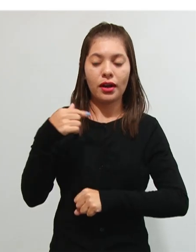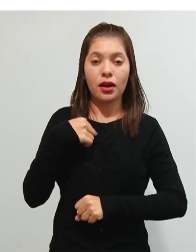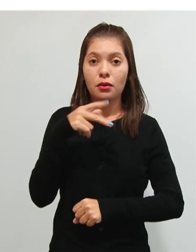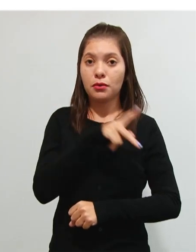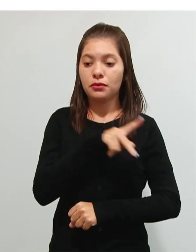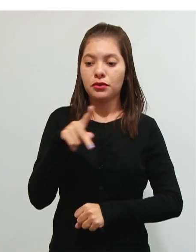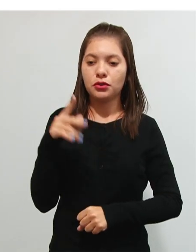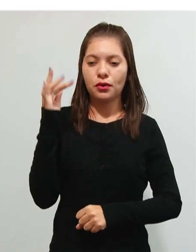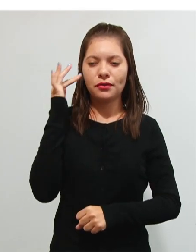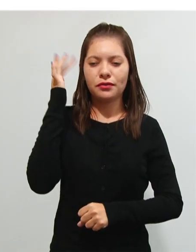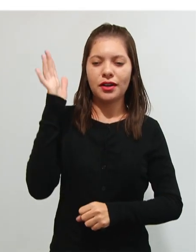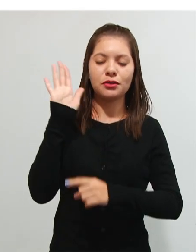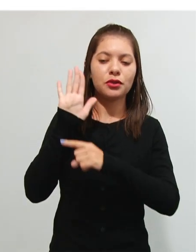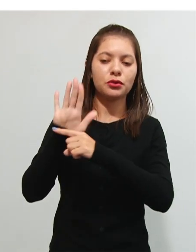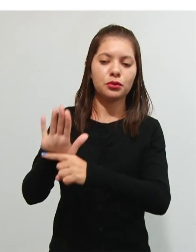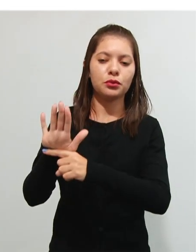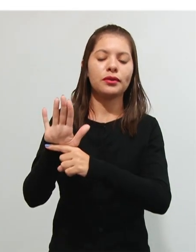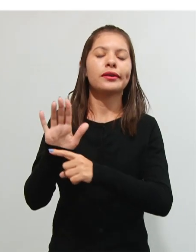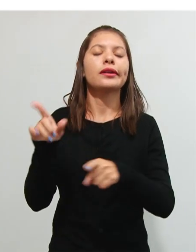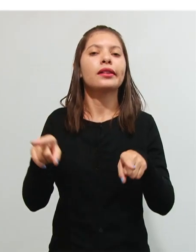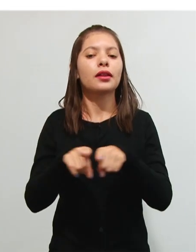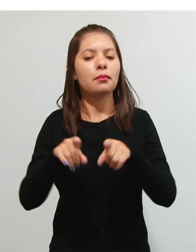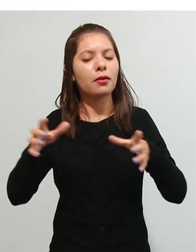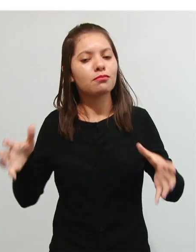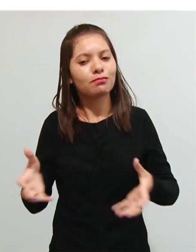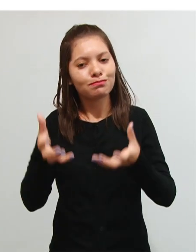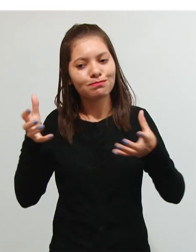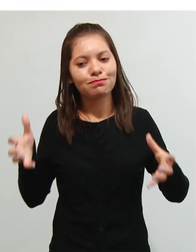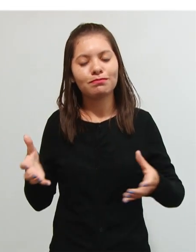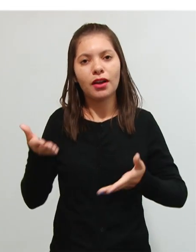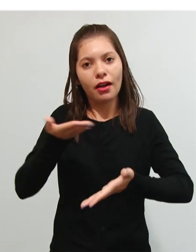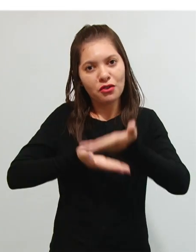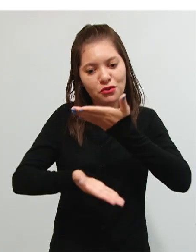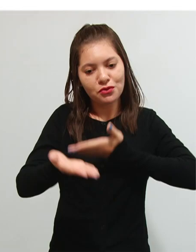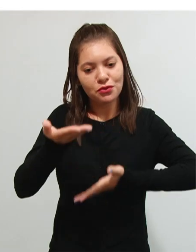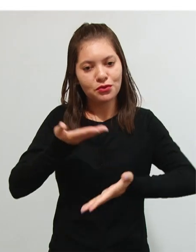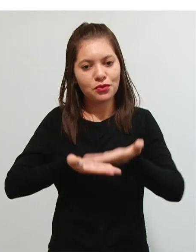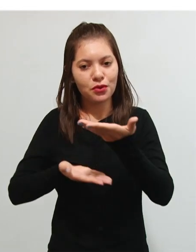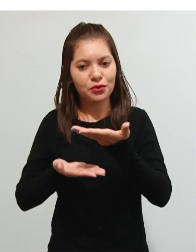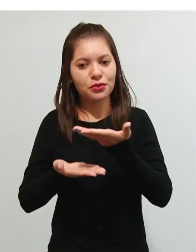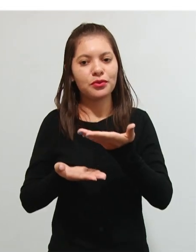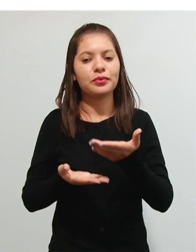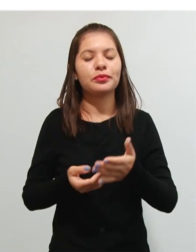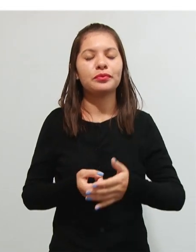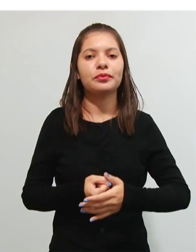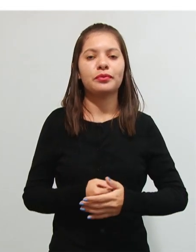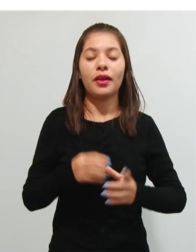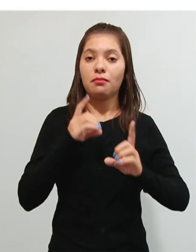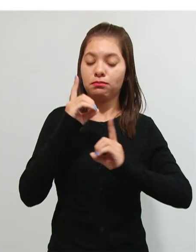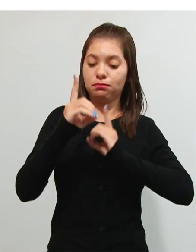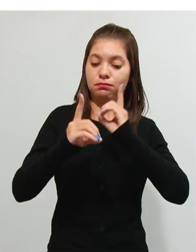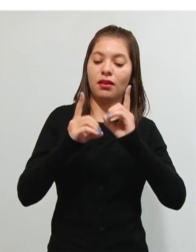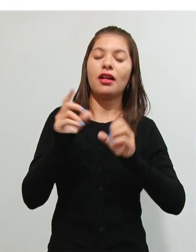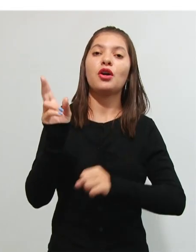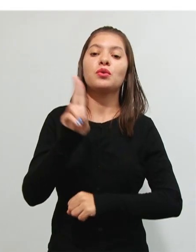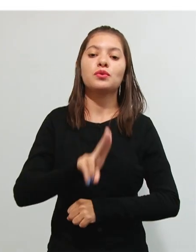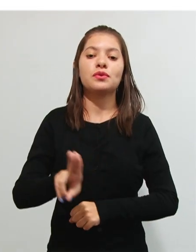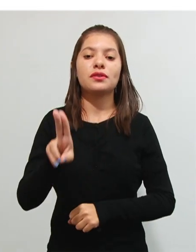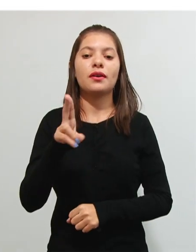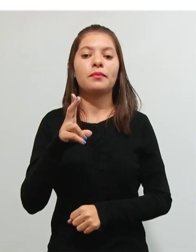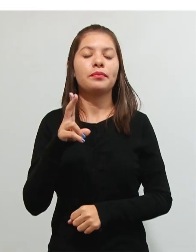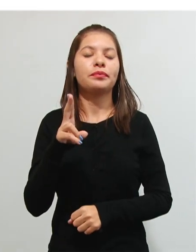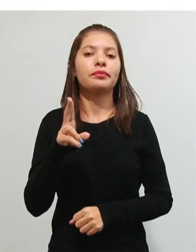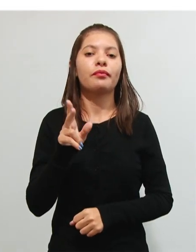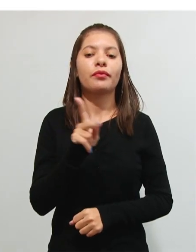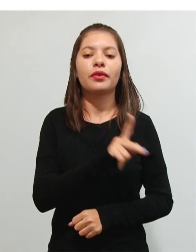facilita. O professor também motiva, envolve, e outra questão importante, ele dispõe de recursos didáticos. Ele mesmo não